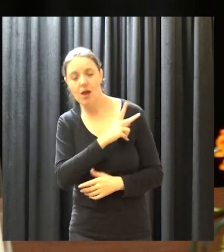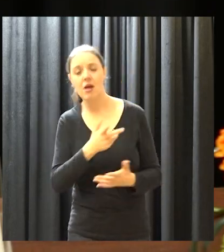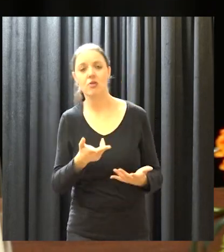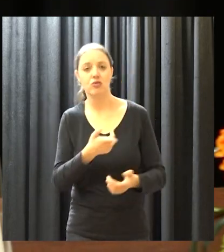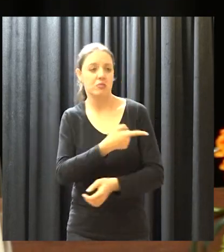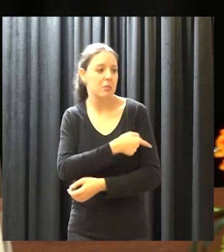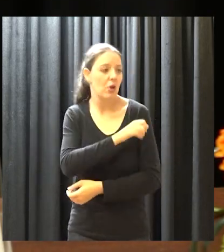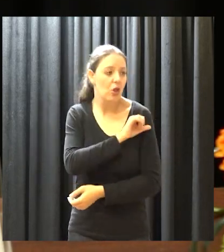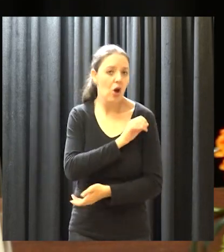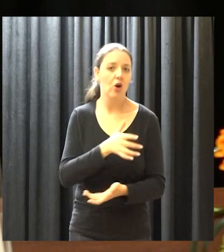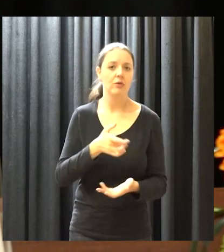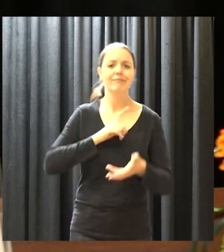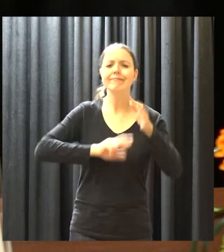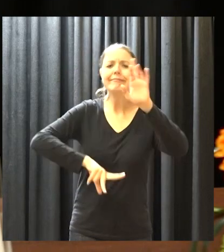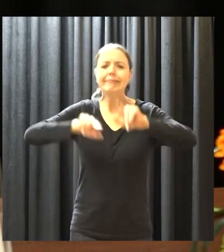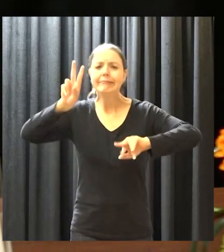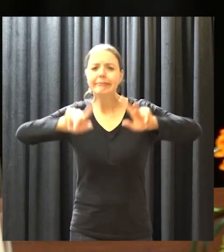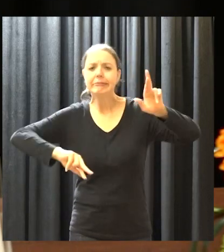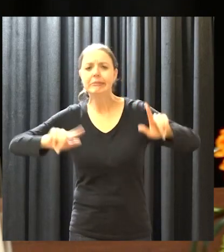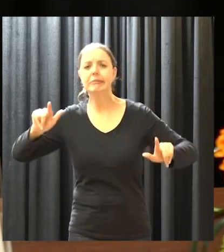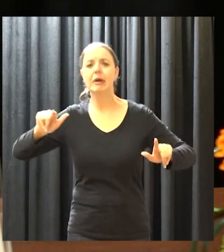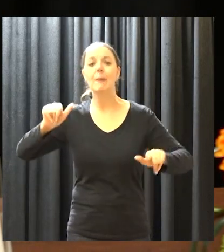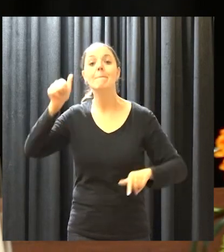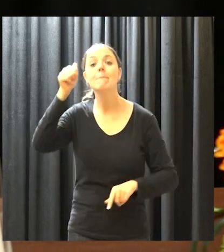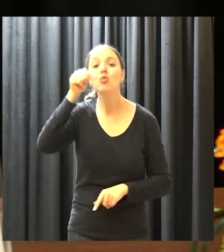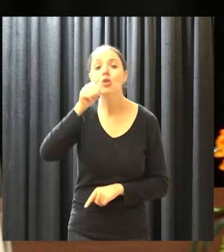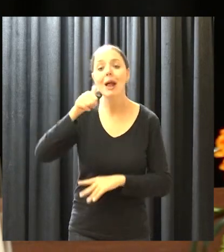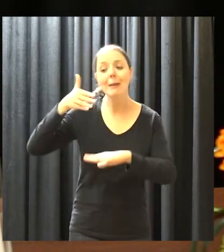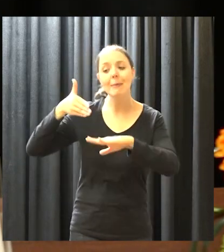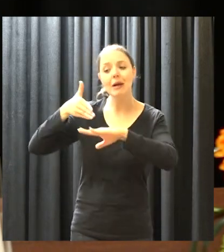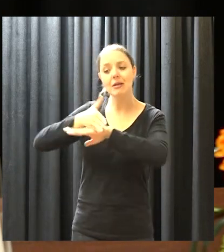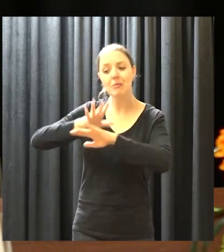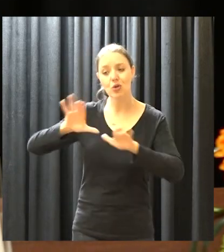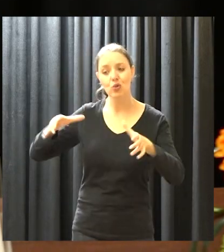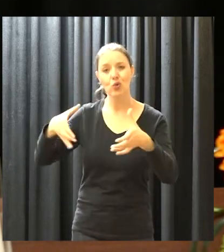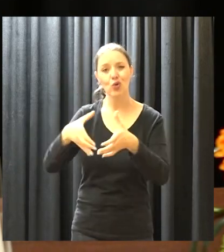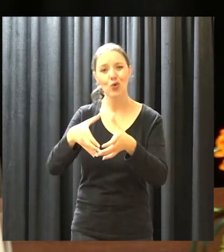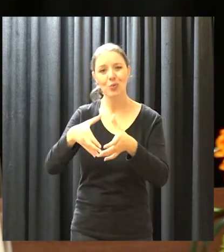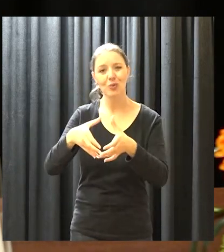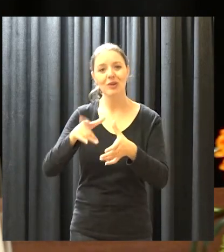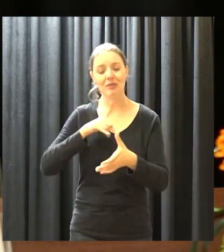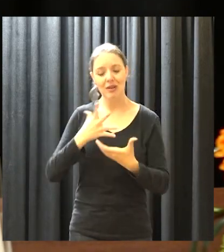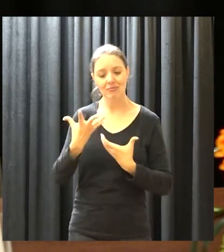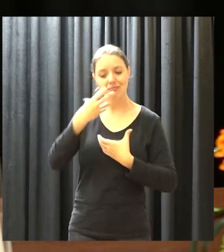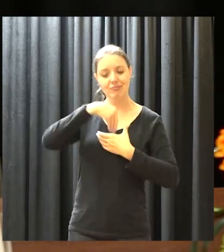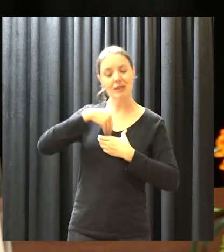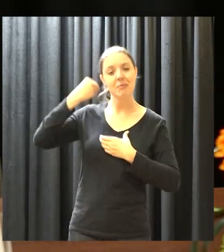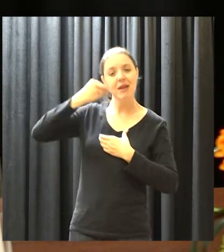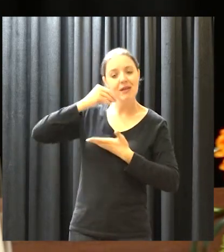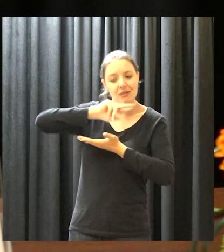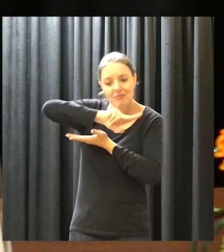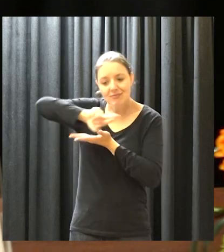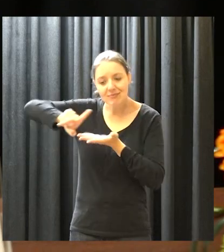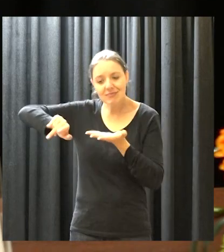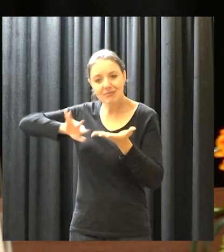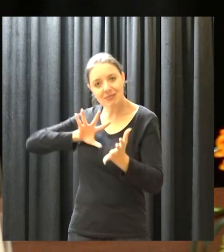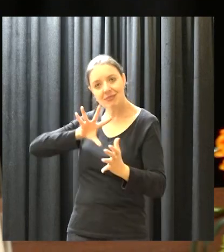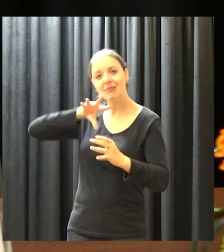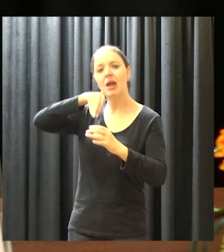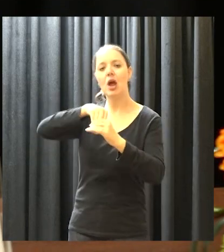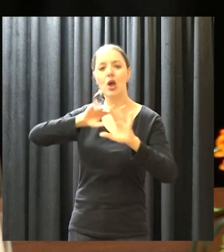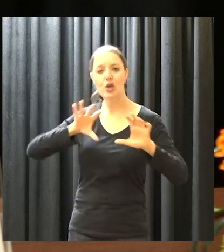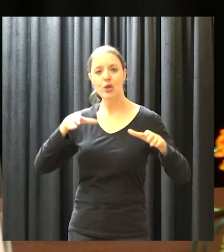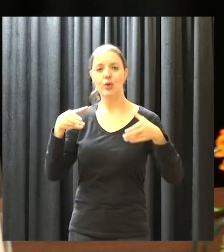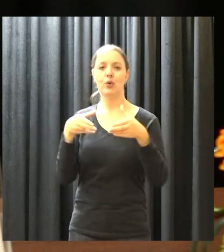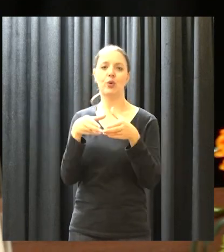né, das conexões interseccionais que fazem a experiência da deficiência nesse grupo, que constituem as